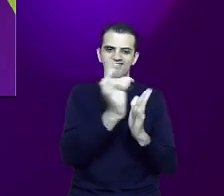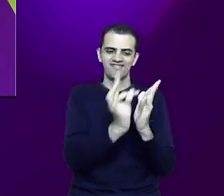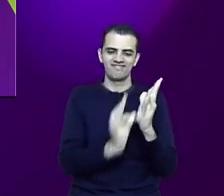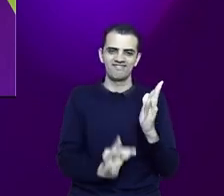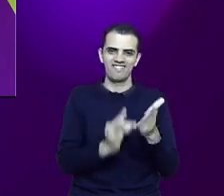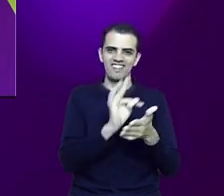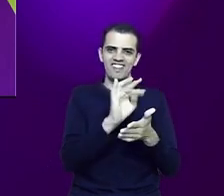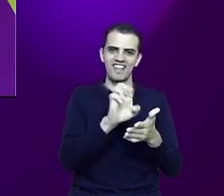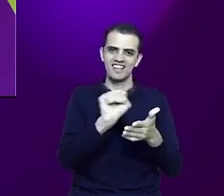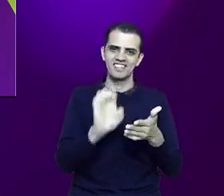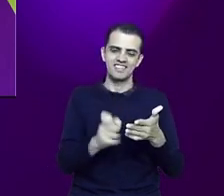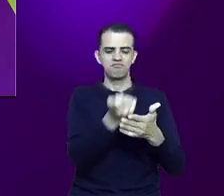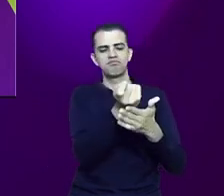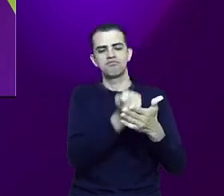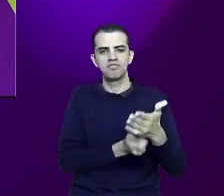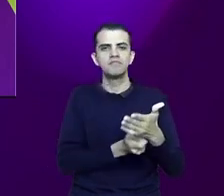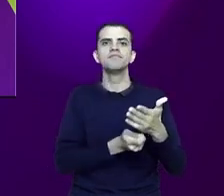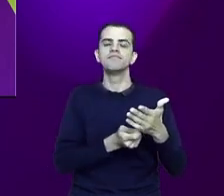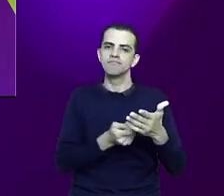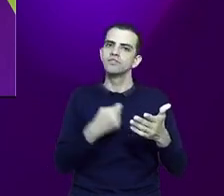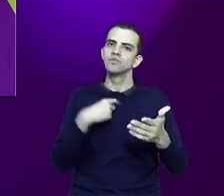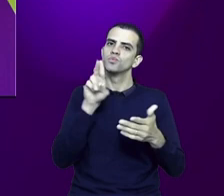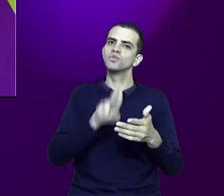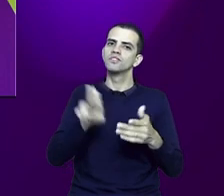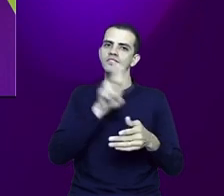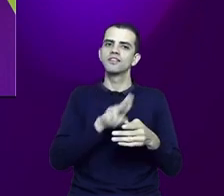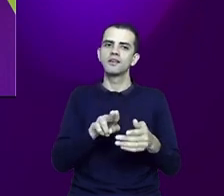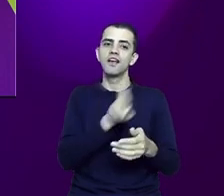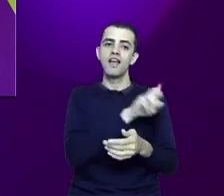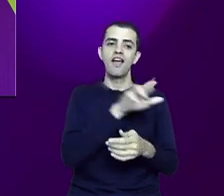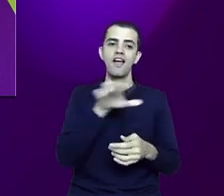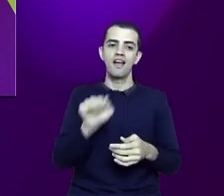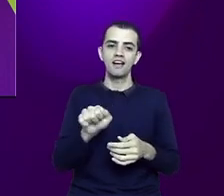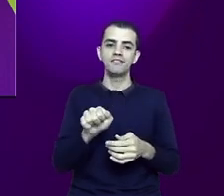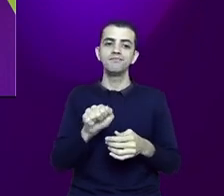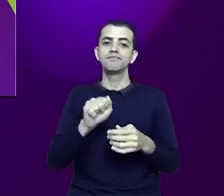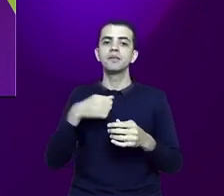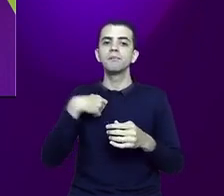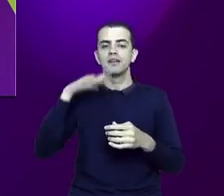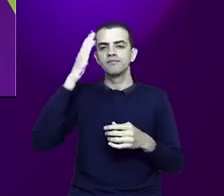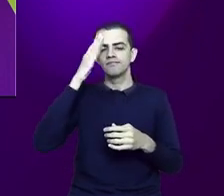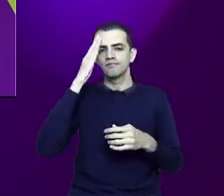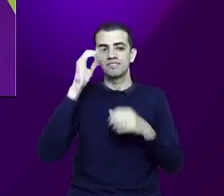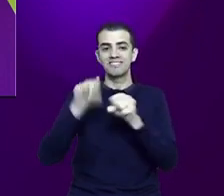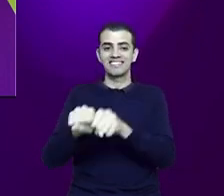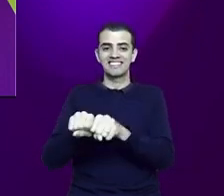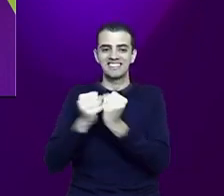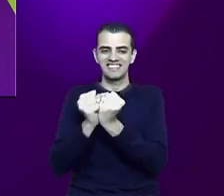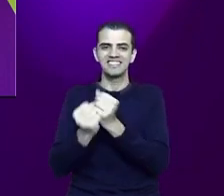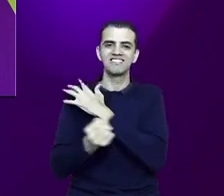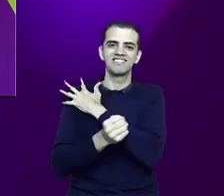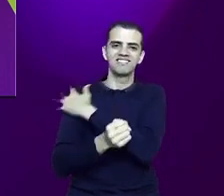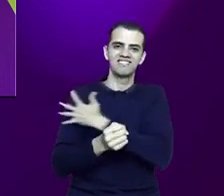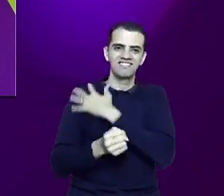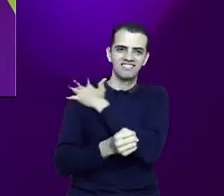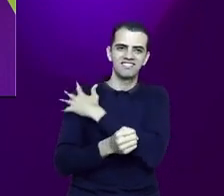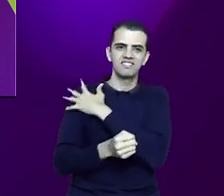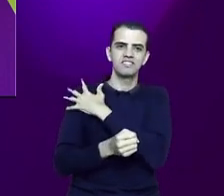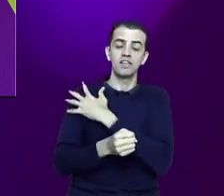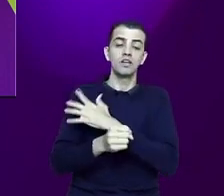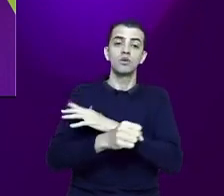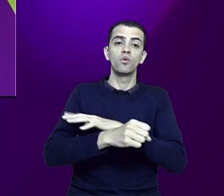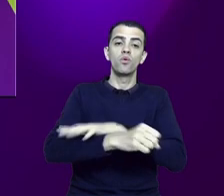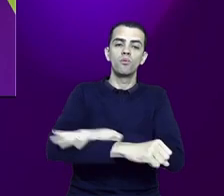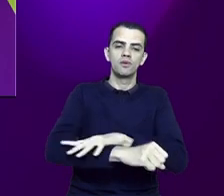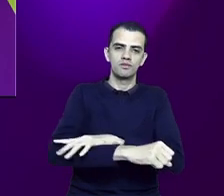o recurso que a realidade aumentada pode apresentar na classificação, no entendimento das fraturas da região proximal do úmero.